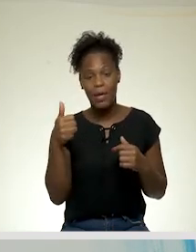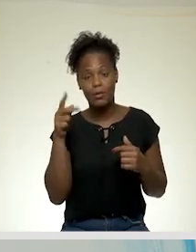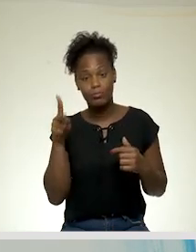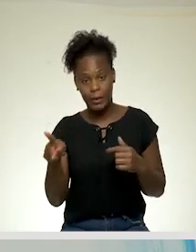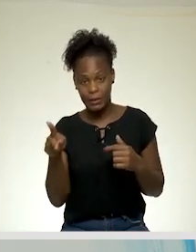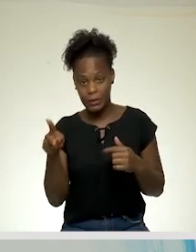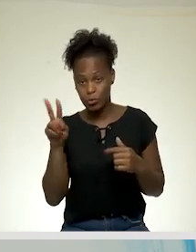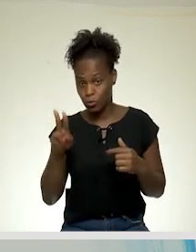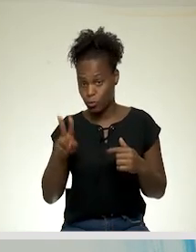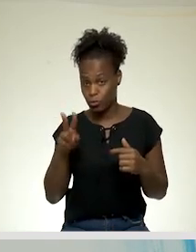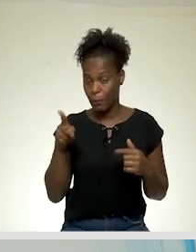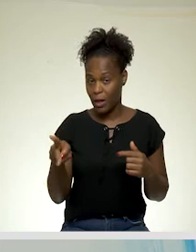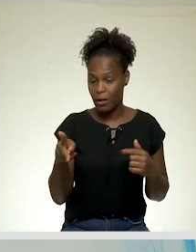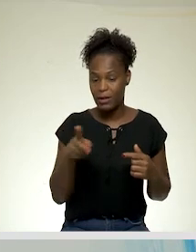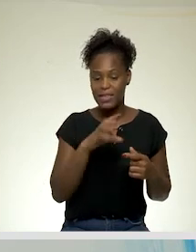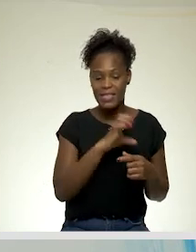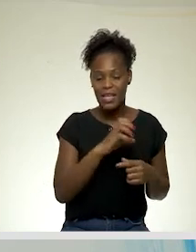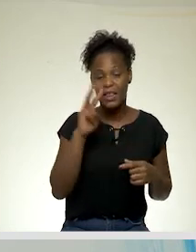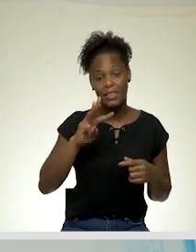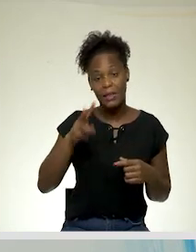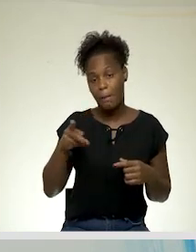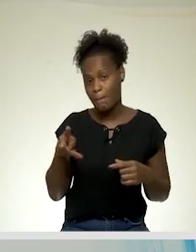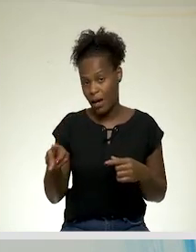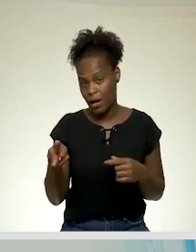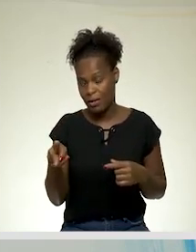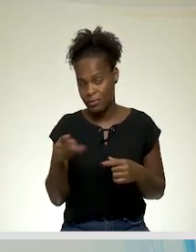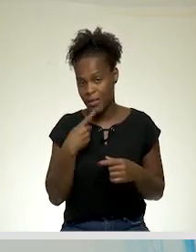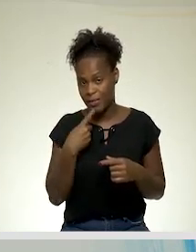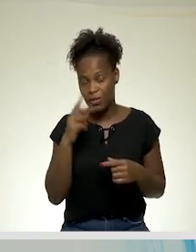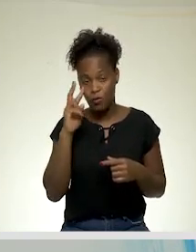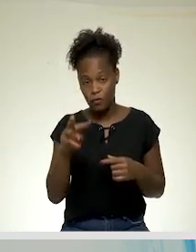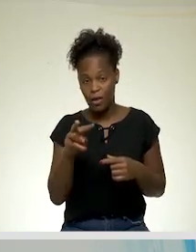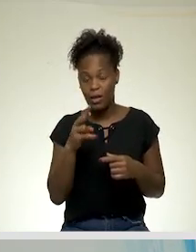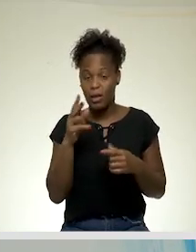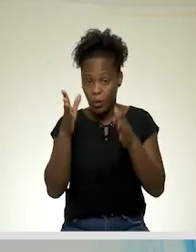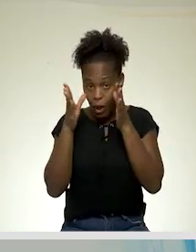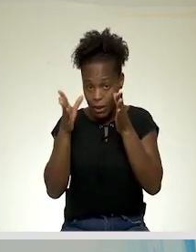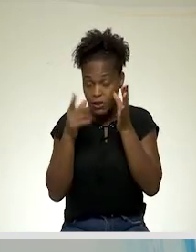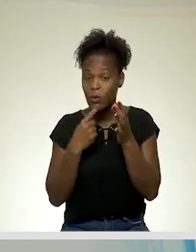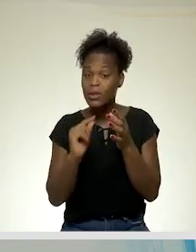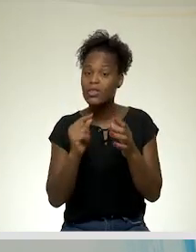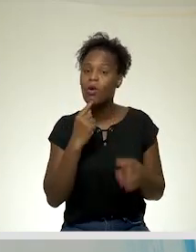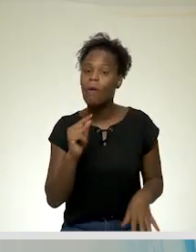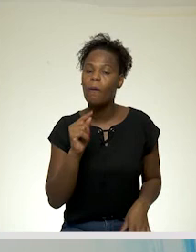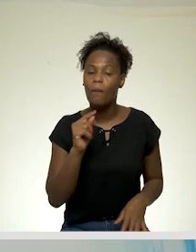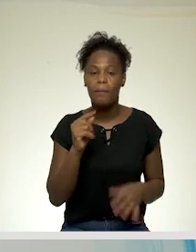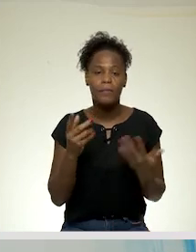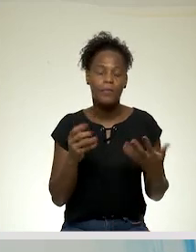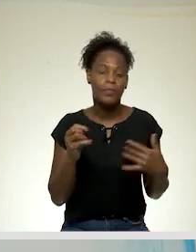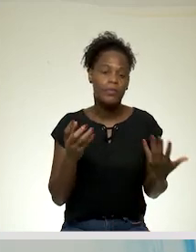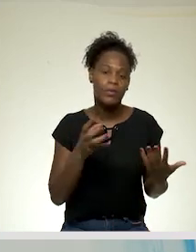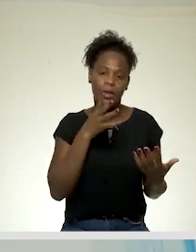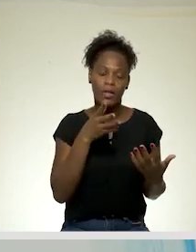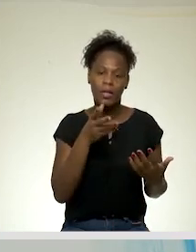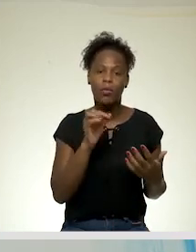par e na linha C o terceiro par. Verifiquem isso atentamente e indiquem